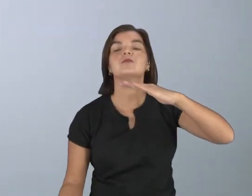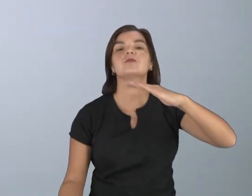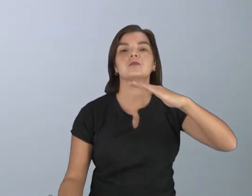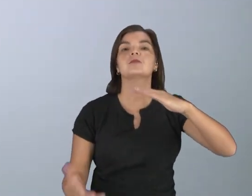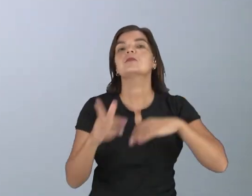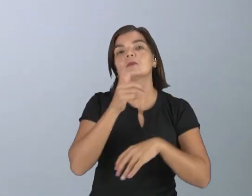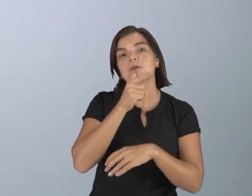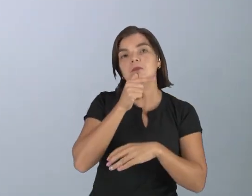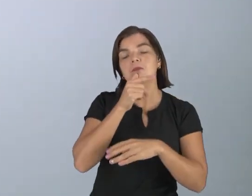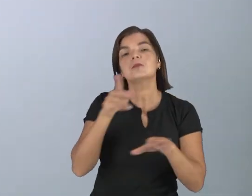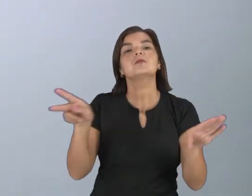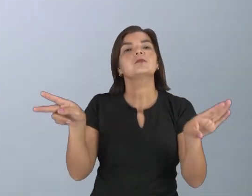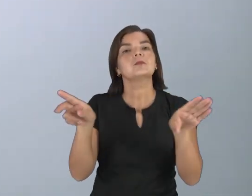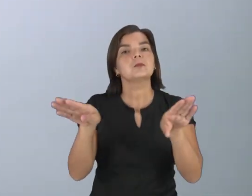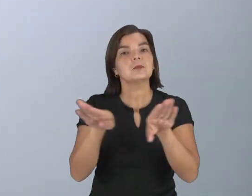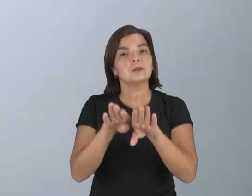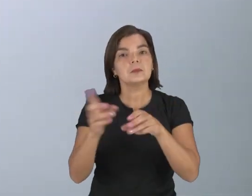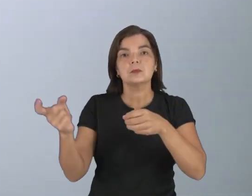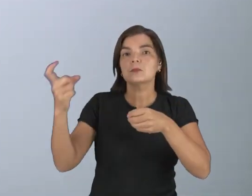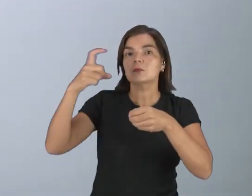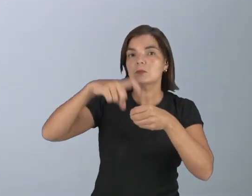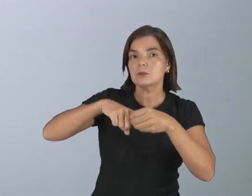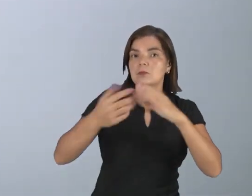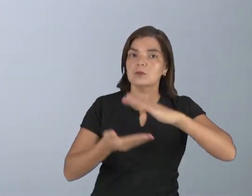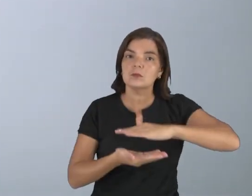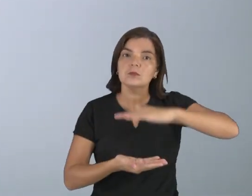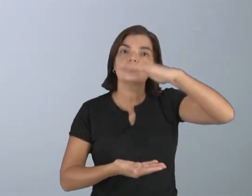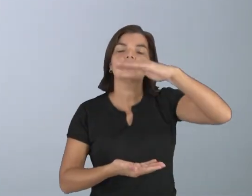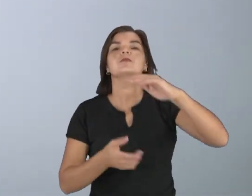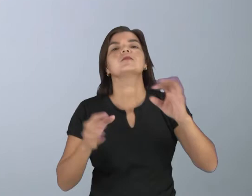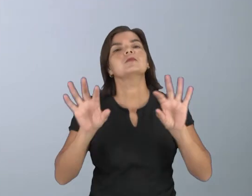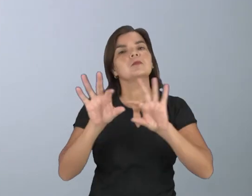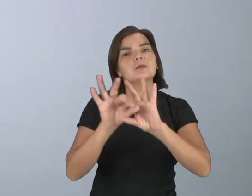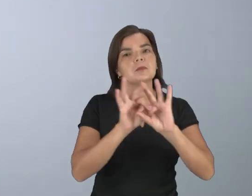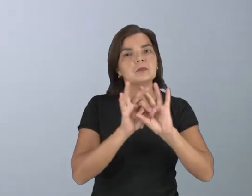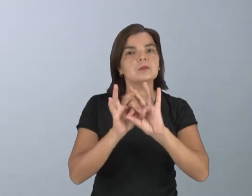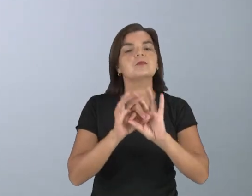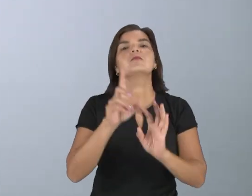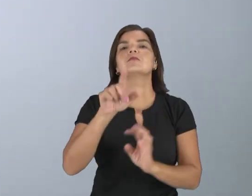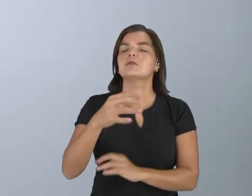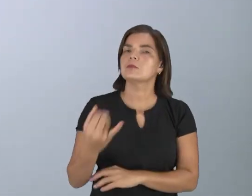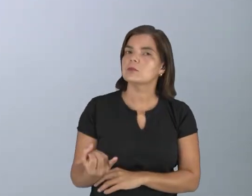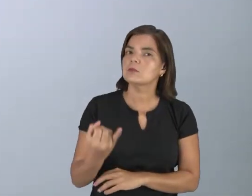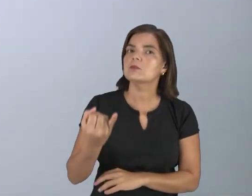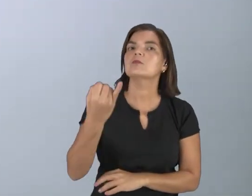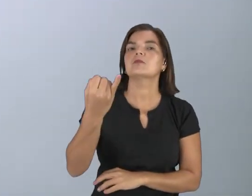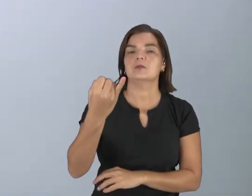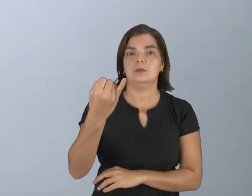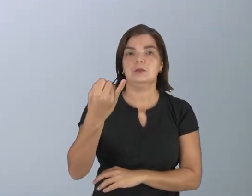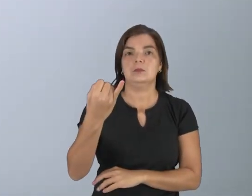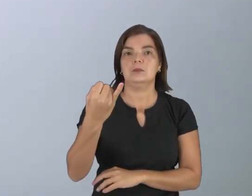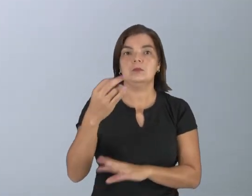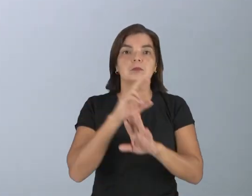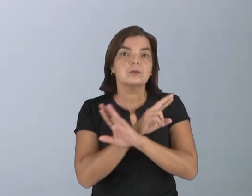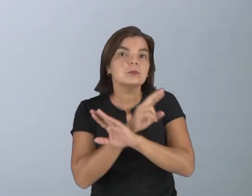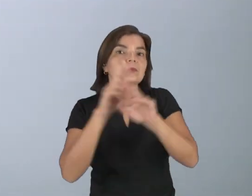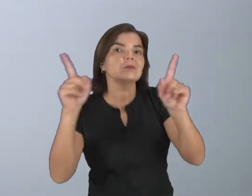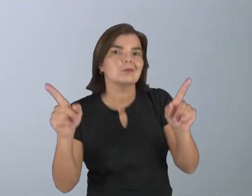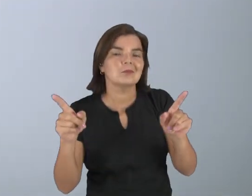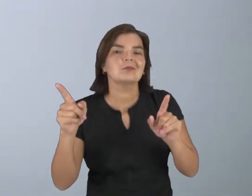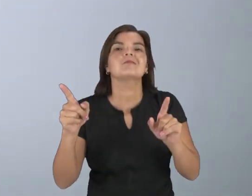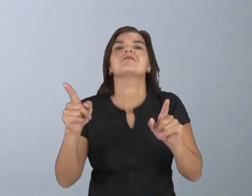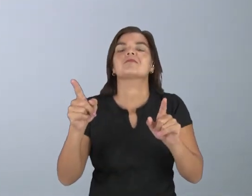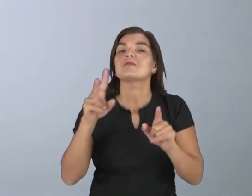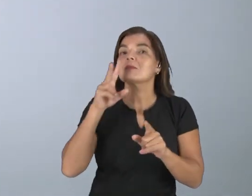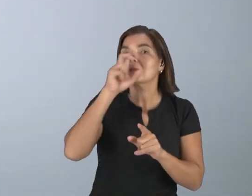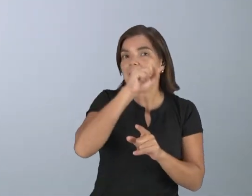água que entrou e sempre volta a ficar aquele nível. Então tudo isso está ligado, é muito muito importante a diferença de pressão